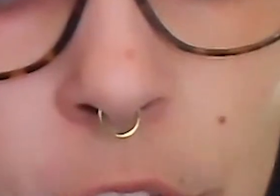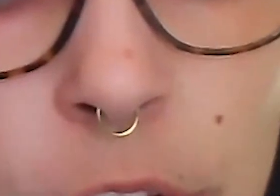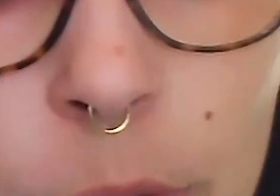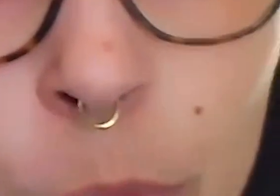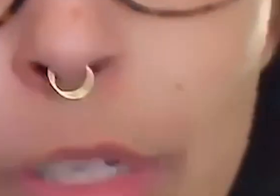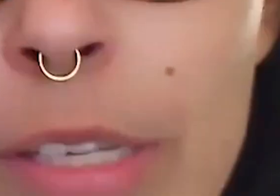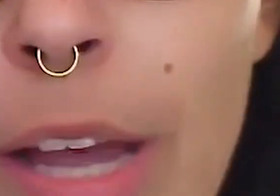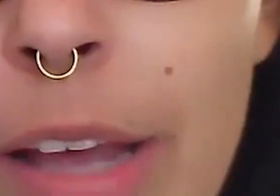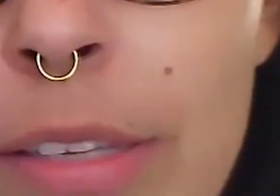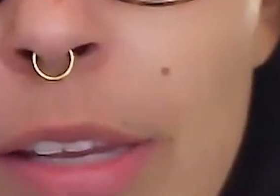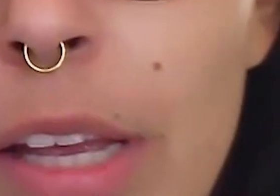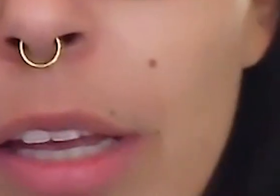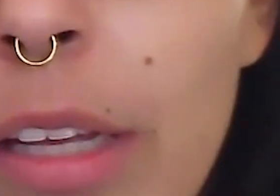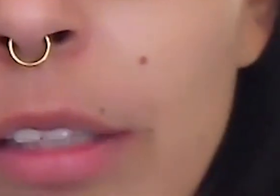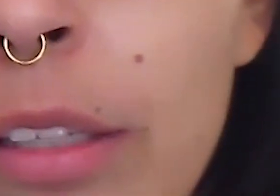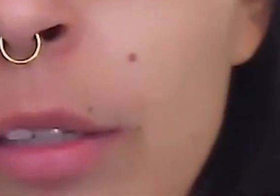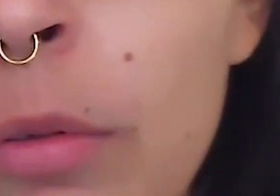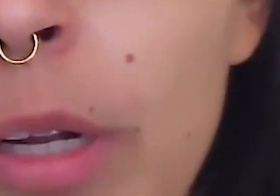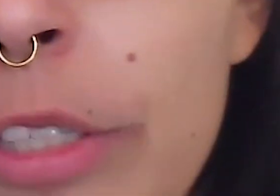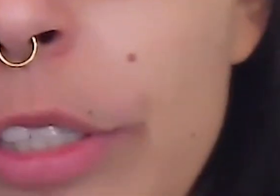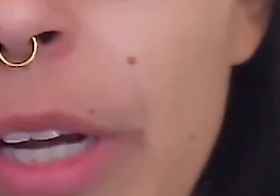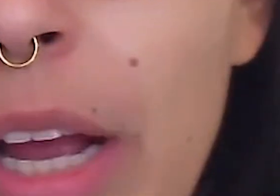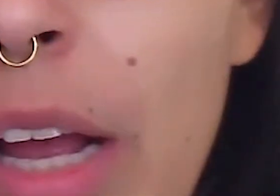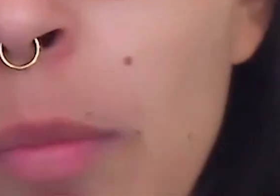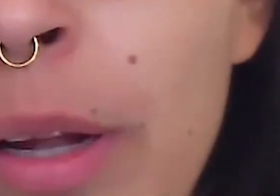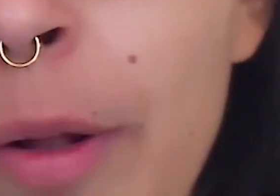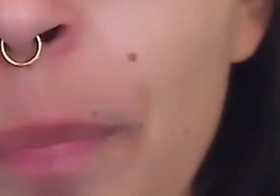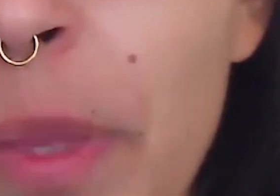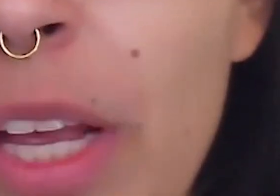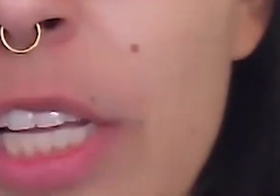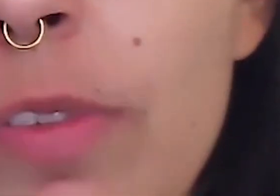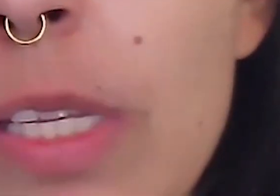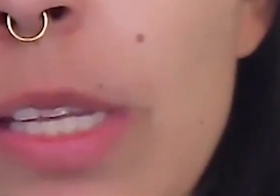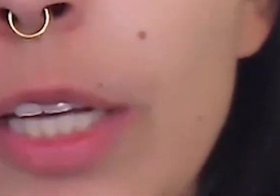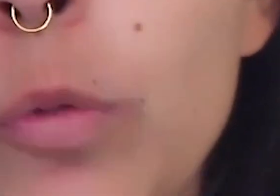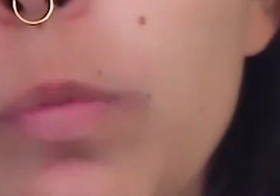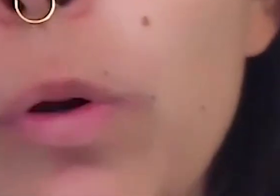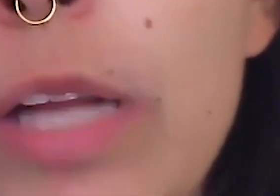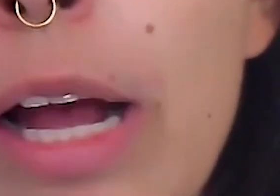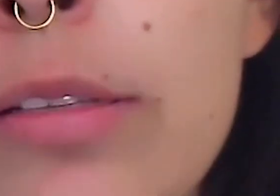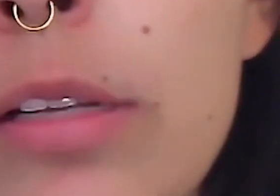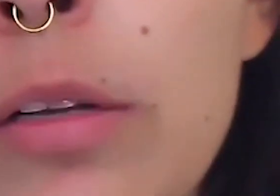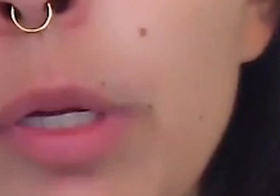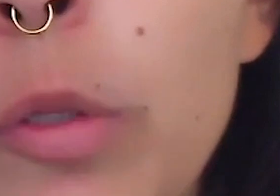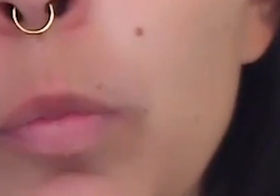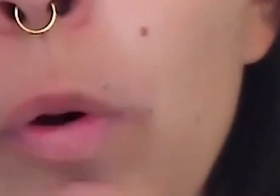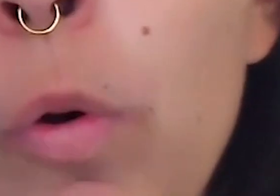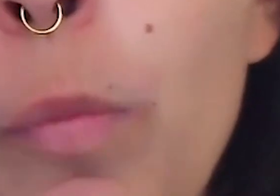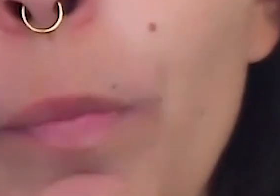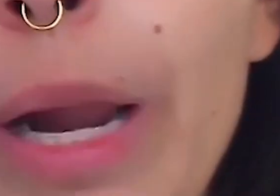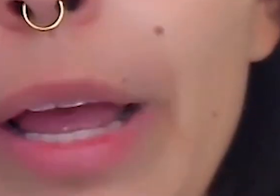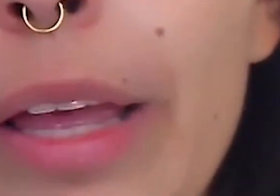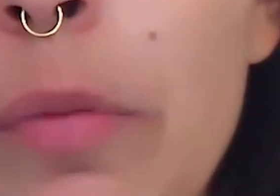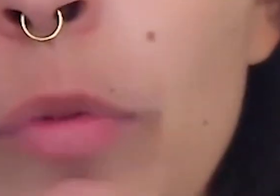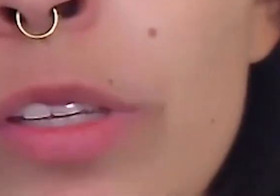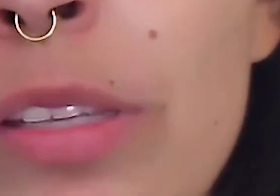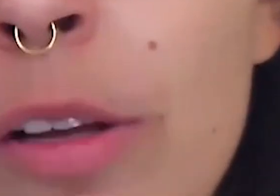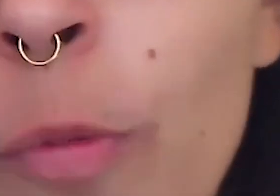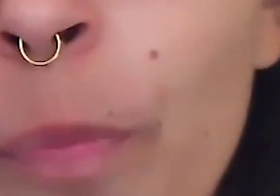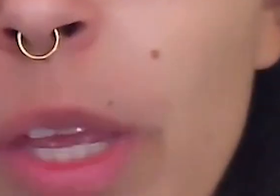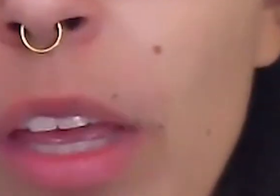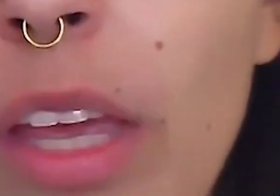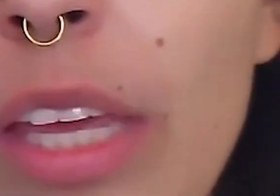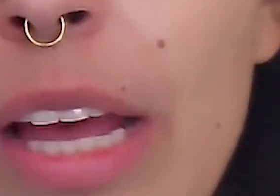podcasts policiais então a gente acaba às vezes saindo um pouco da razão e indo um pouco para